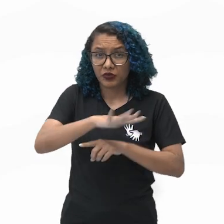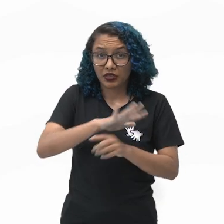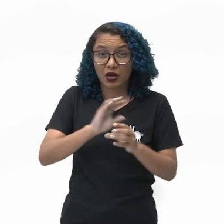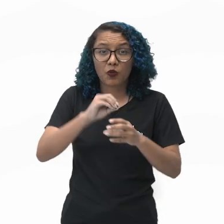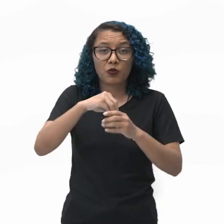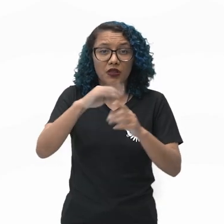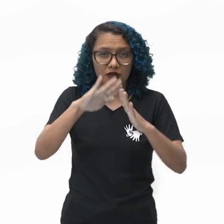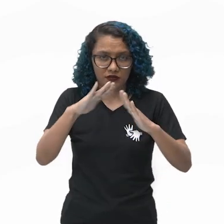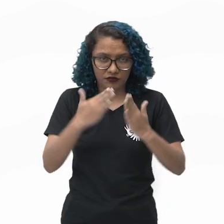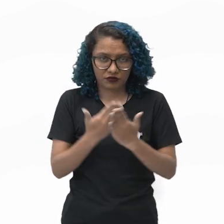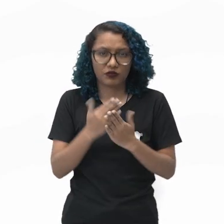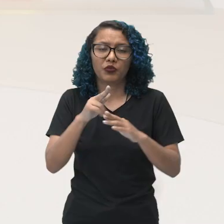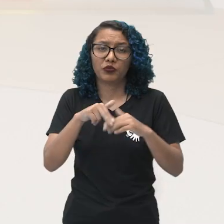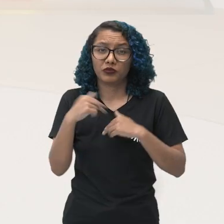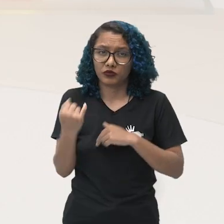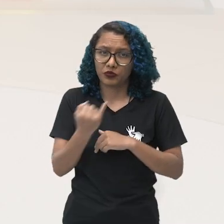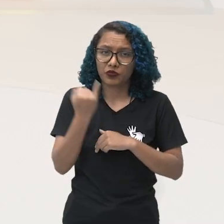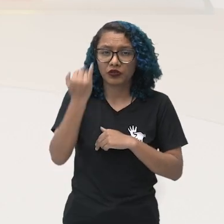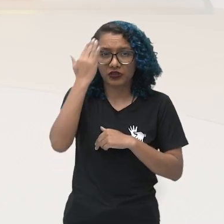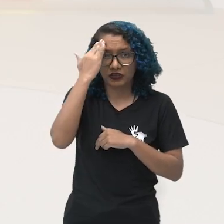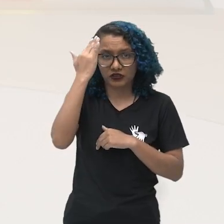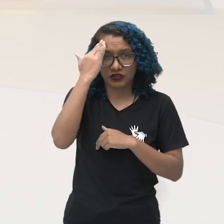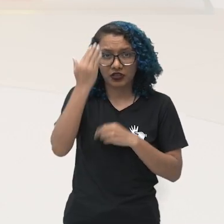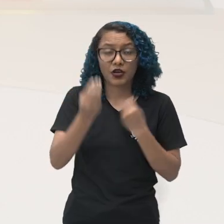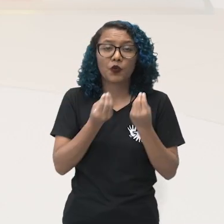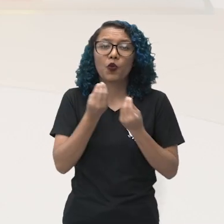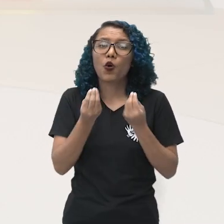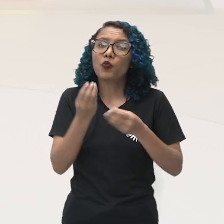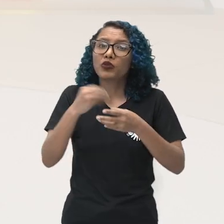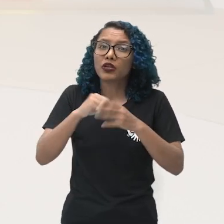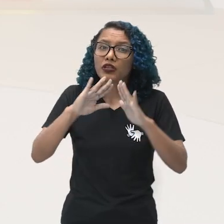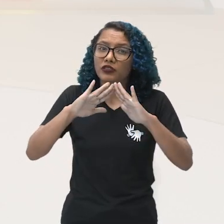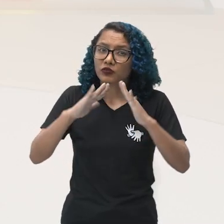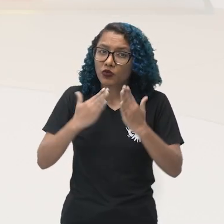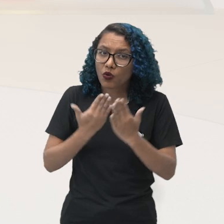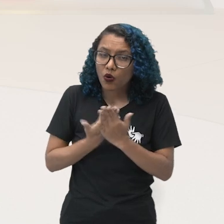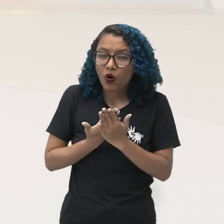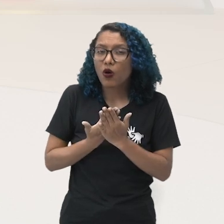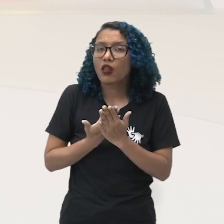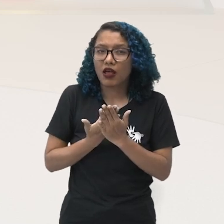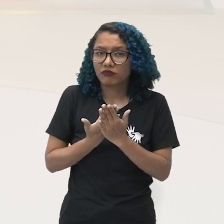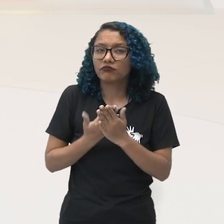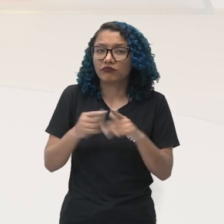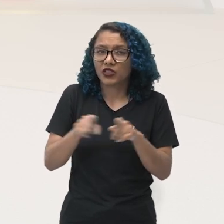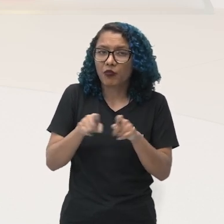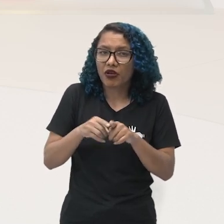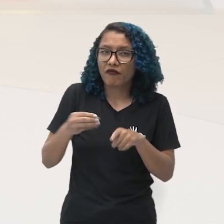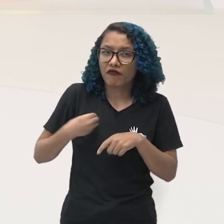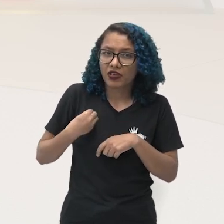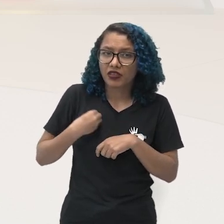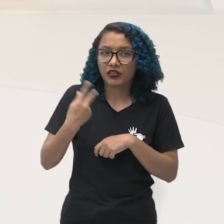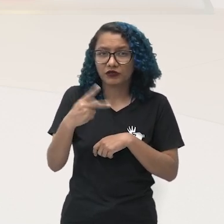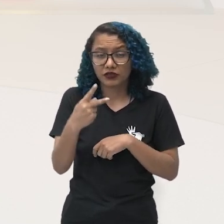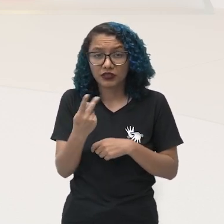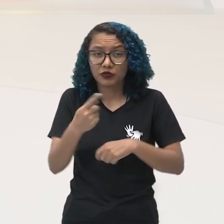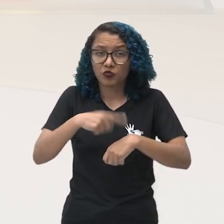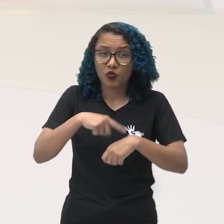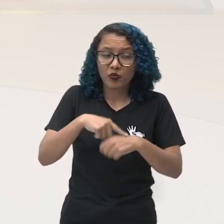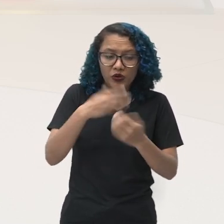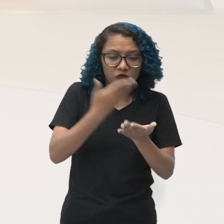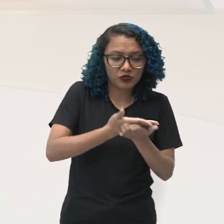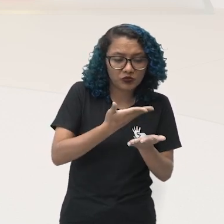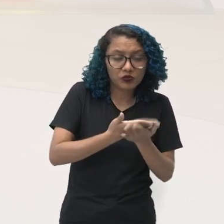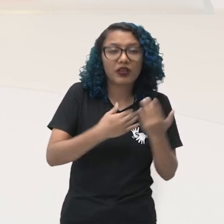importante entender essa realidade no seu dia a dia. Enquanto você está estudando, você está aprendendo a